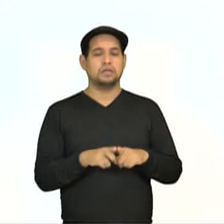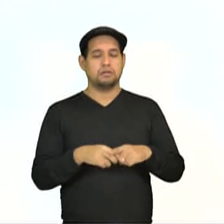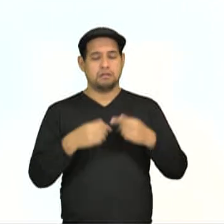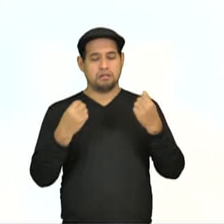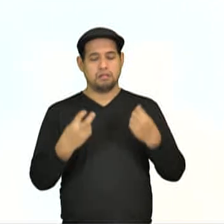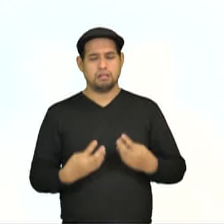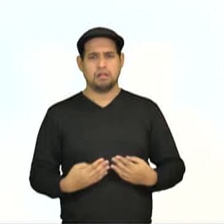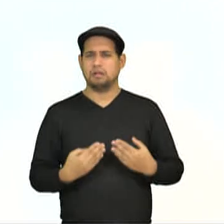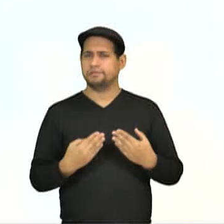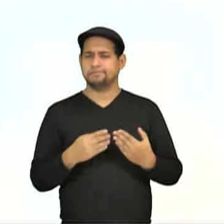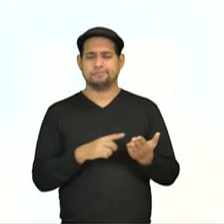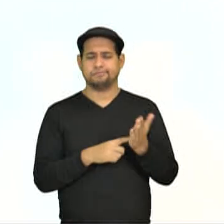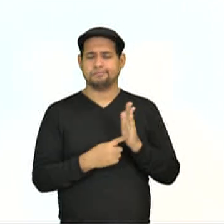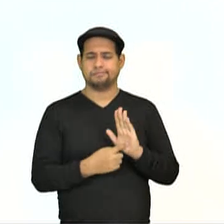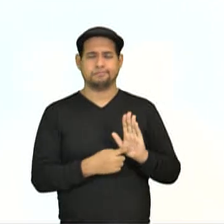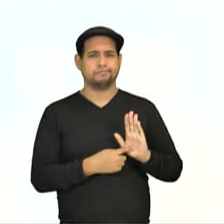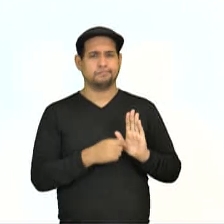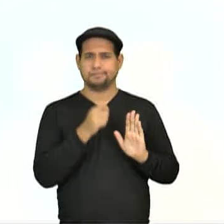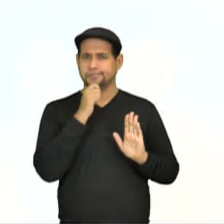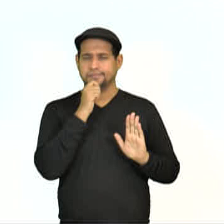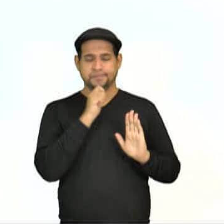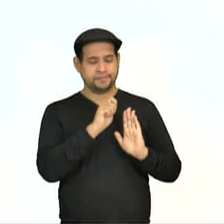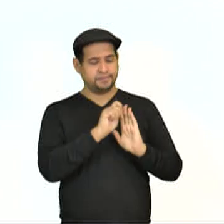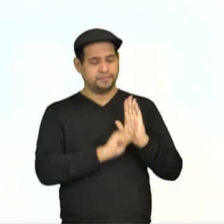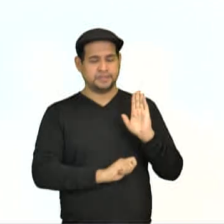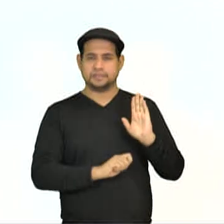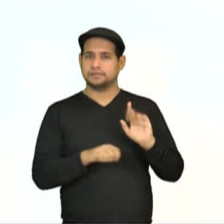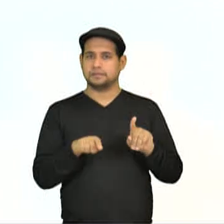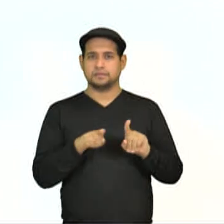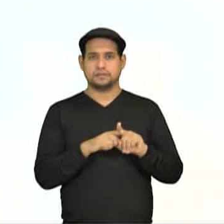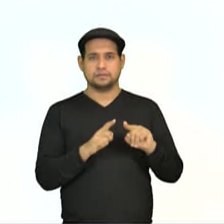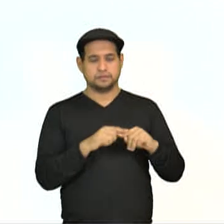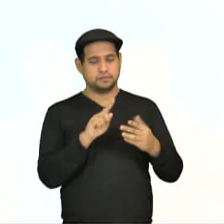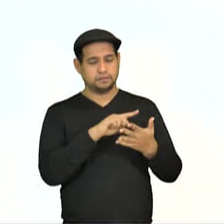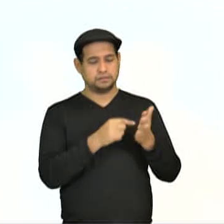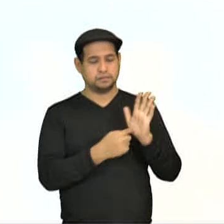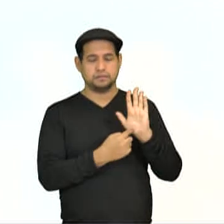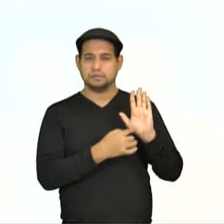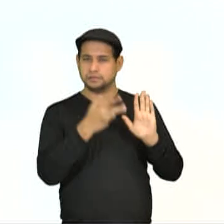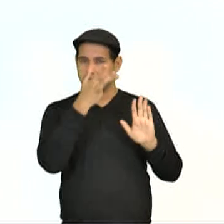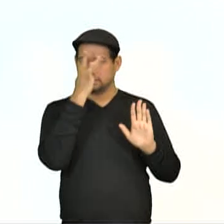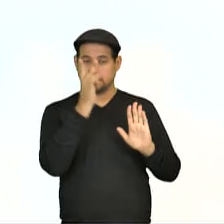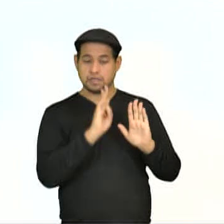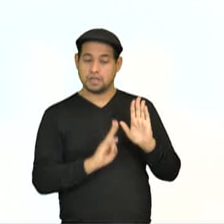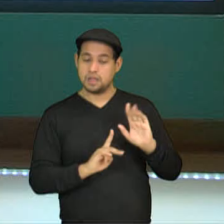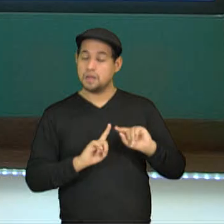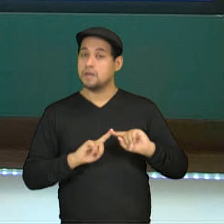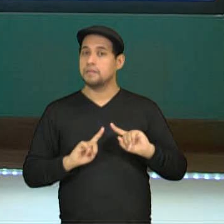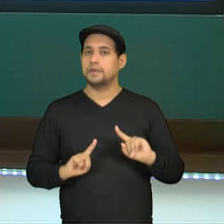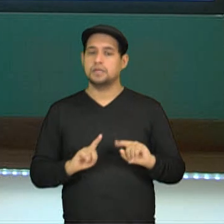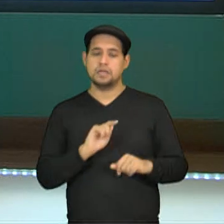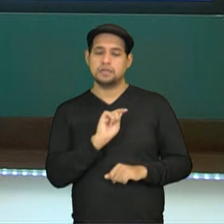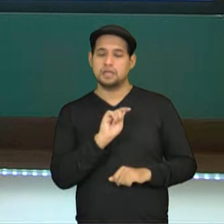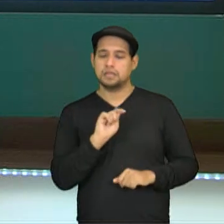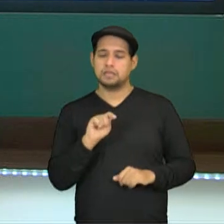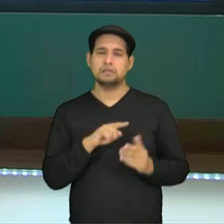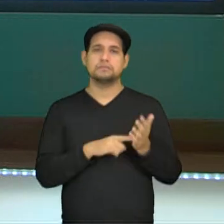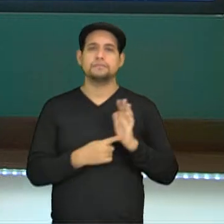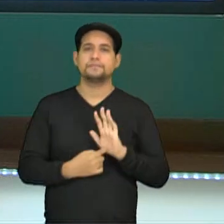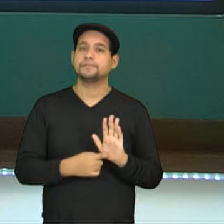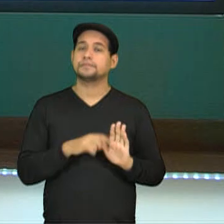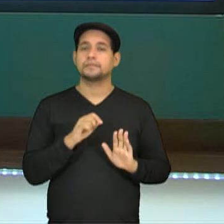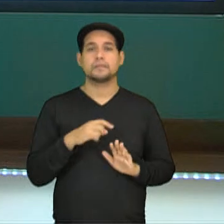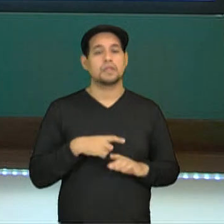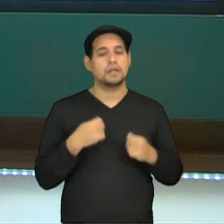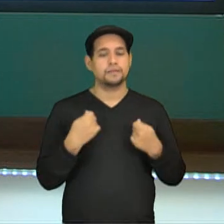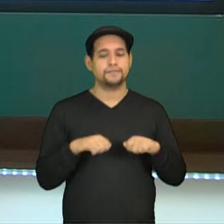que não foi mencionada no texto, que não foi explicitada para o leitor, mas sim as reticências indicam que ele